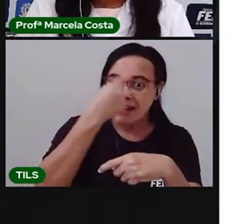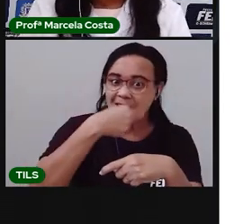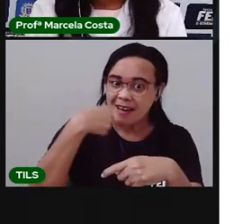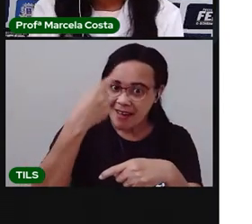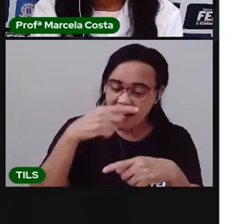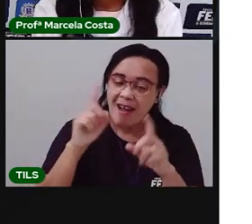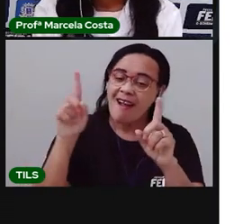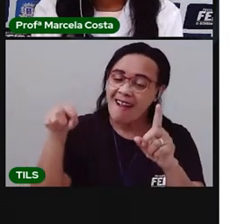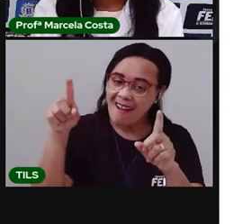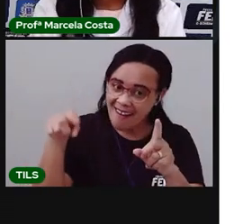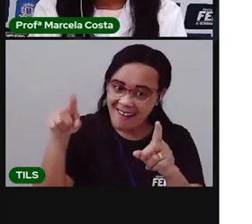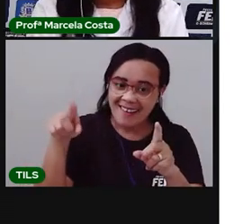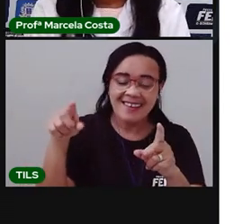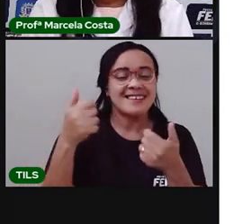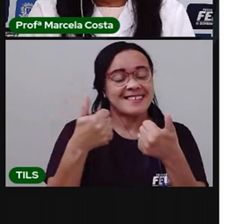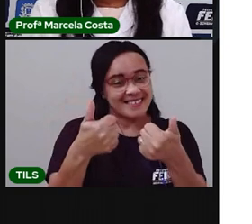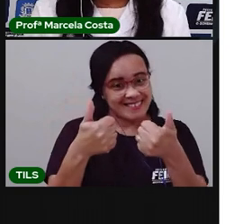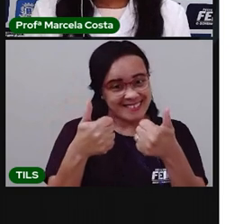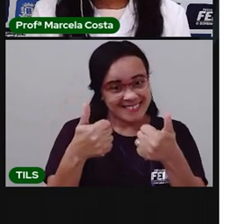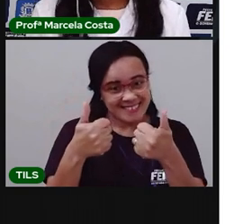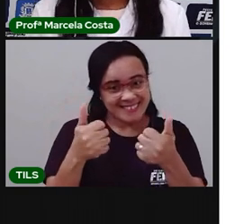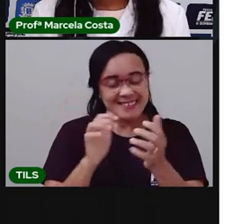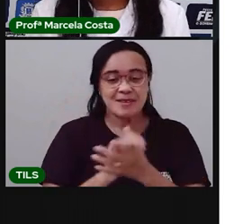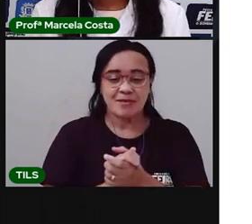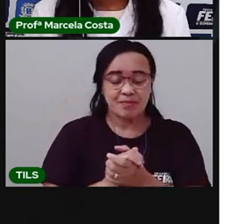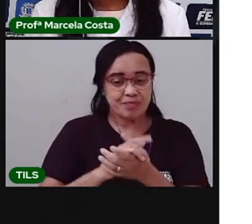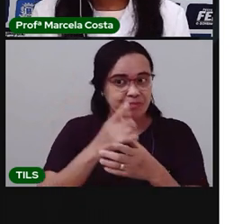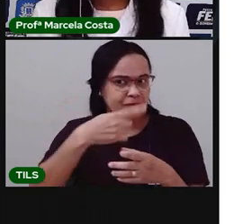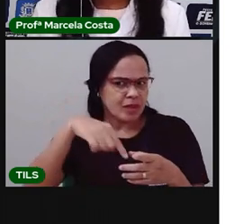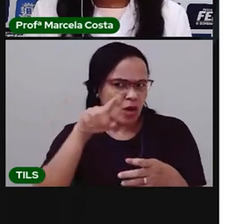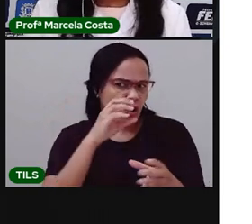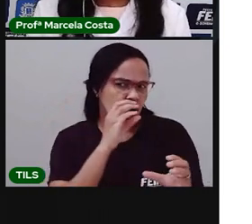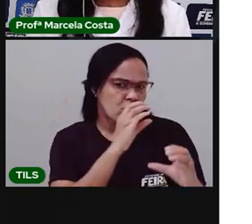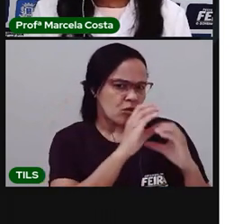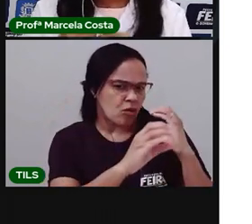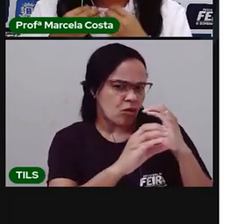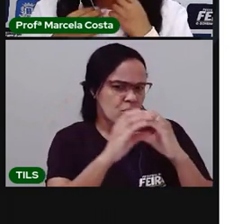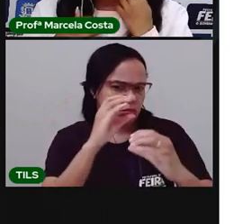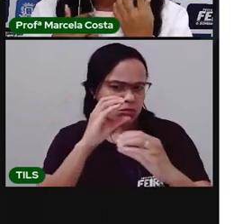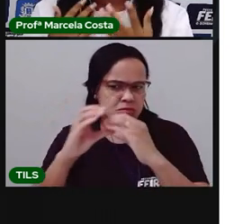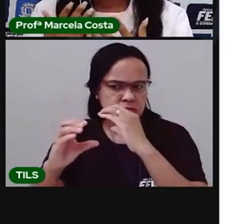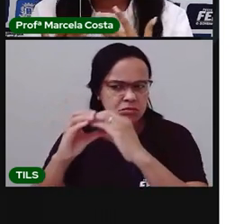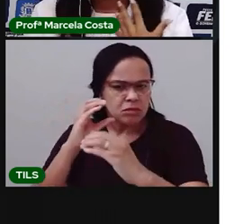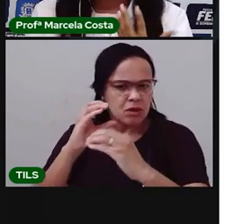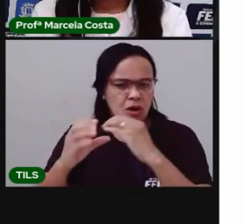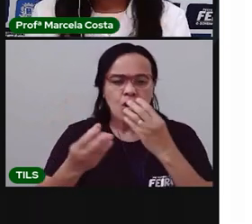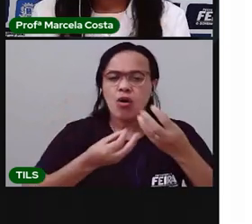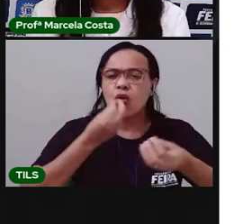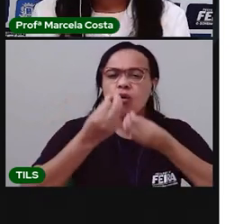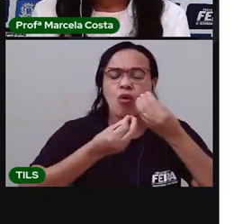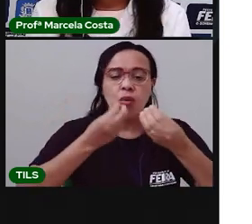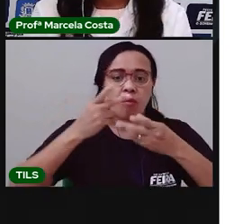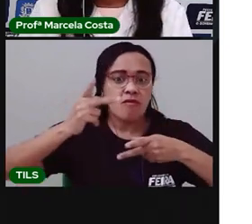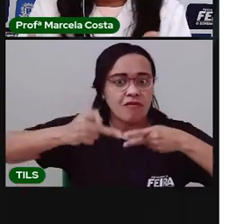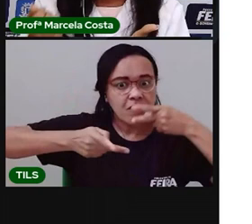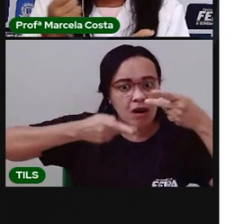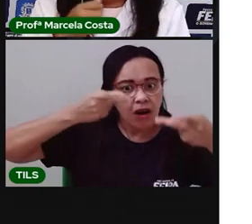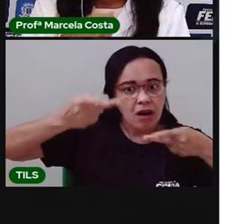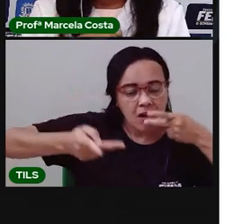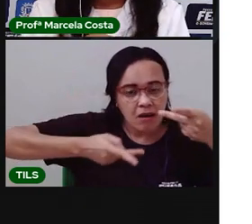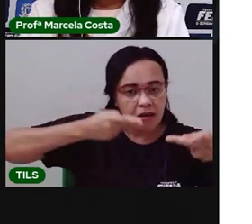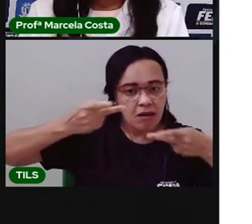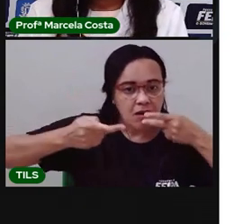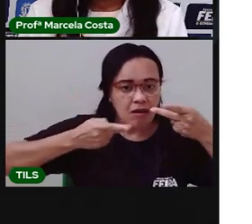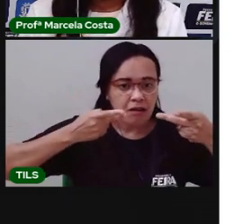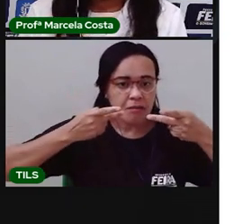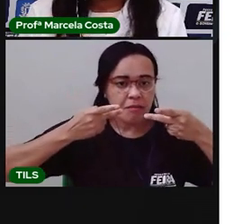É isso aí. A gente se comunica tanto de maneira falada, de